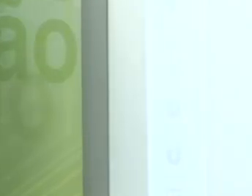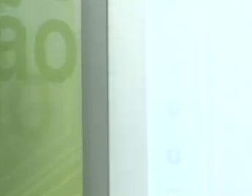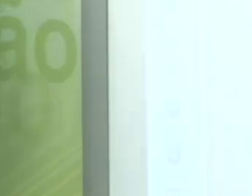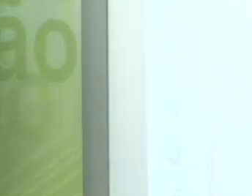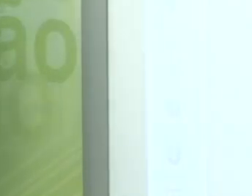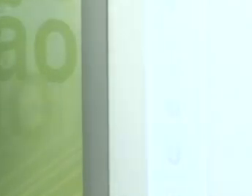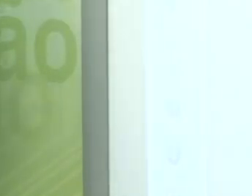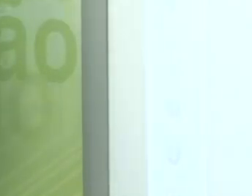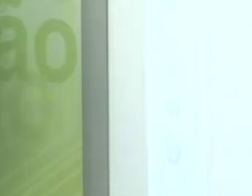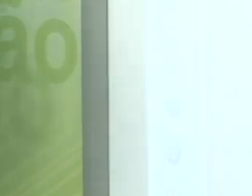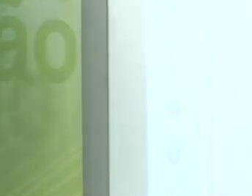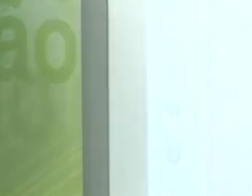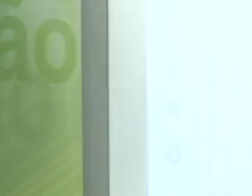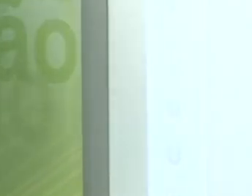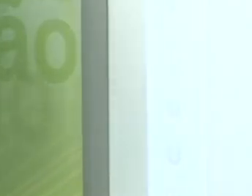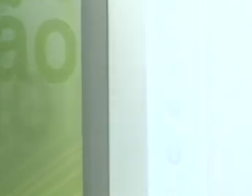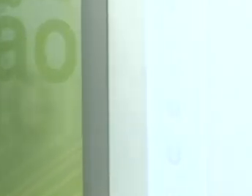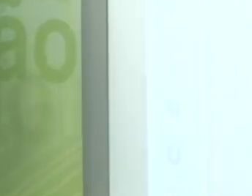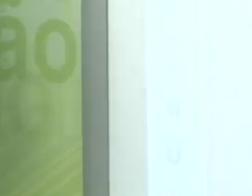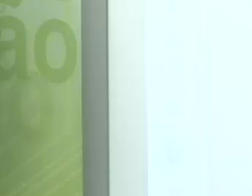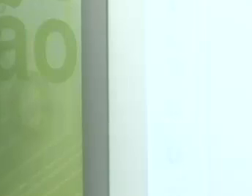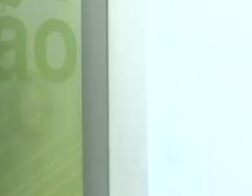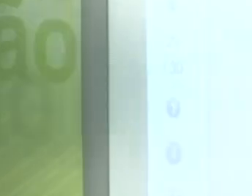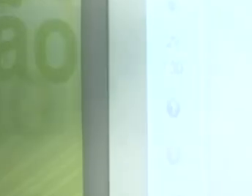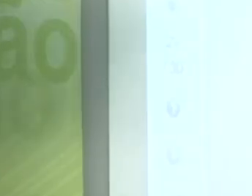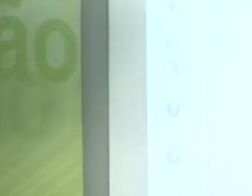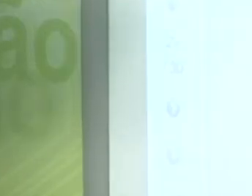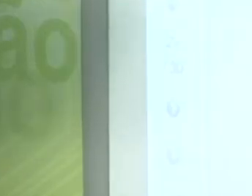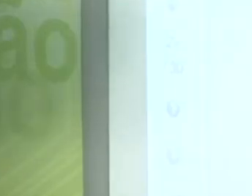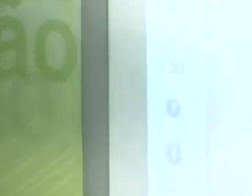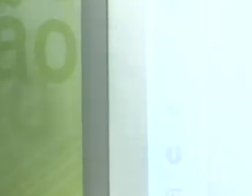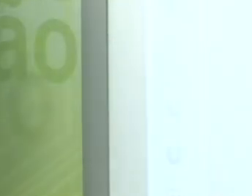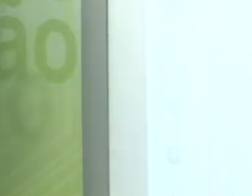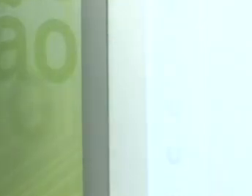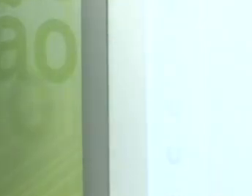novos know-hows aí. Gente, vamos falar da nossa atividade. A atividade aqui é